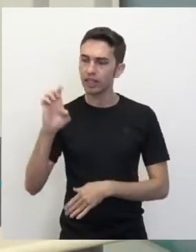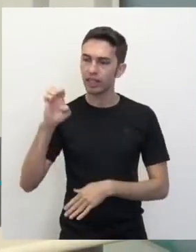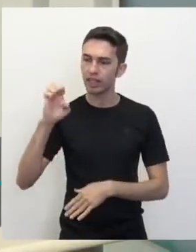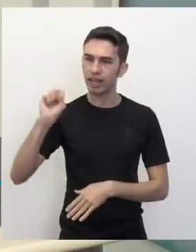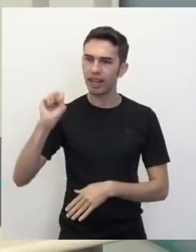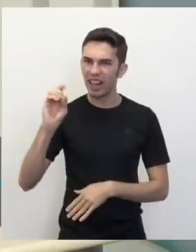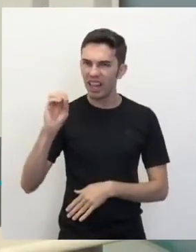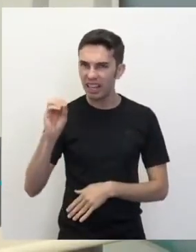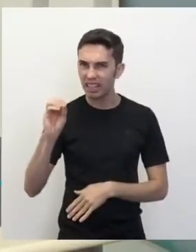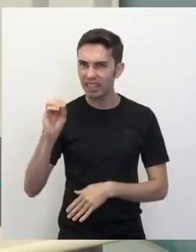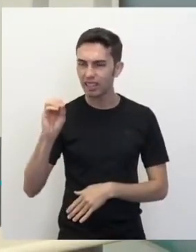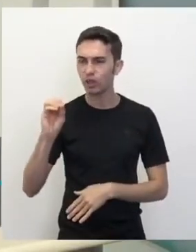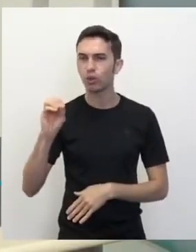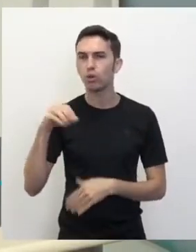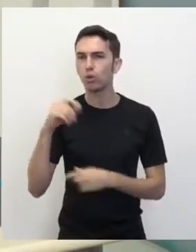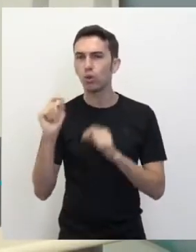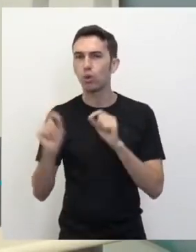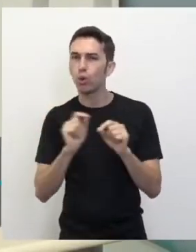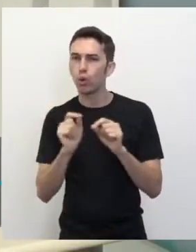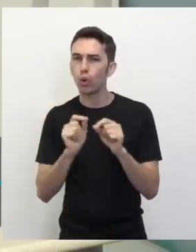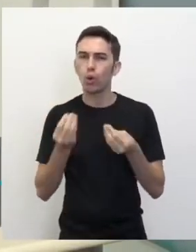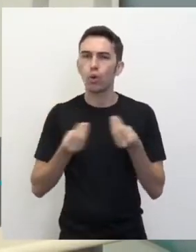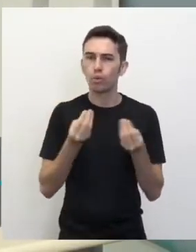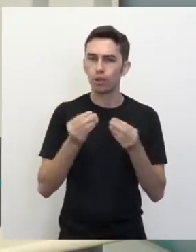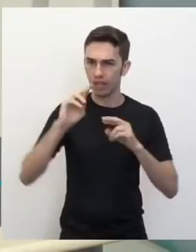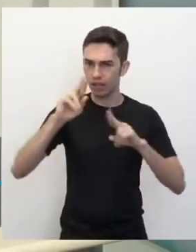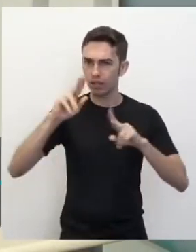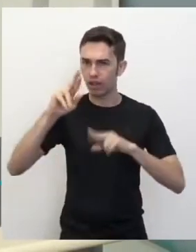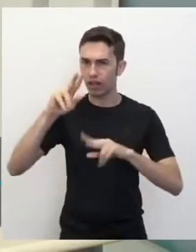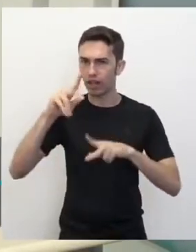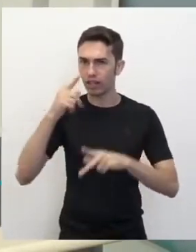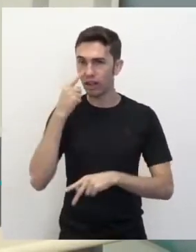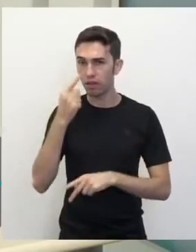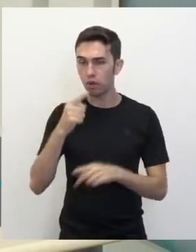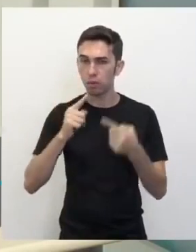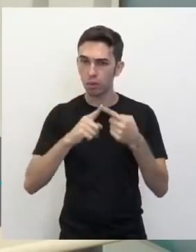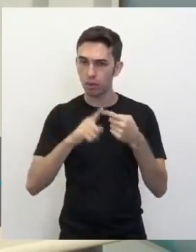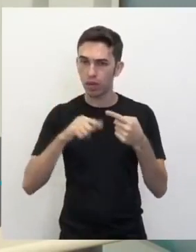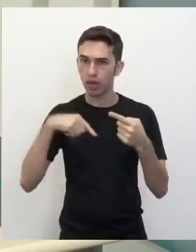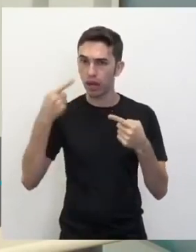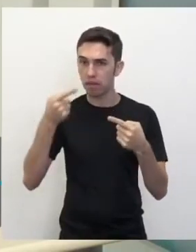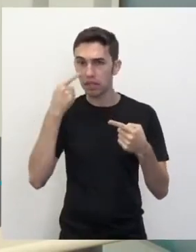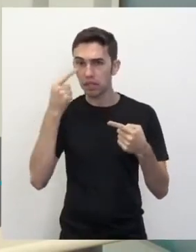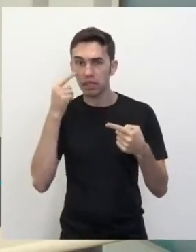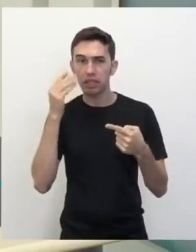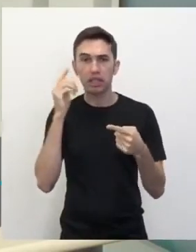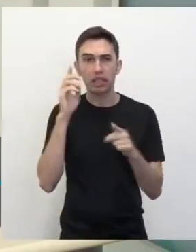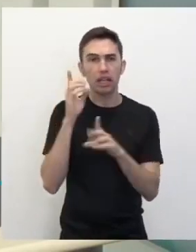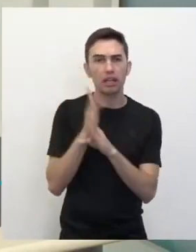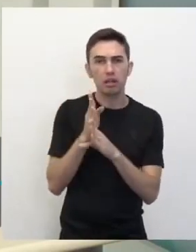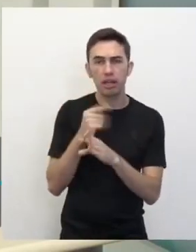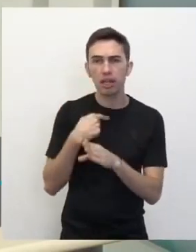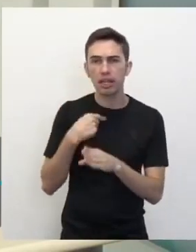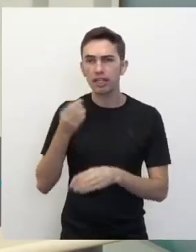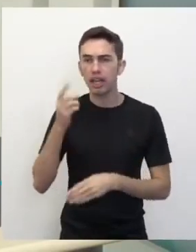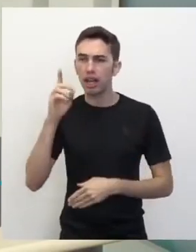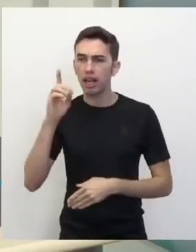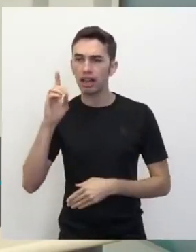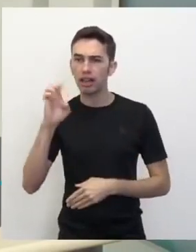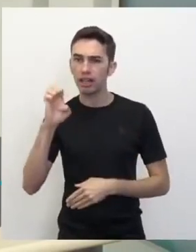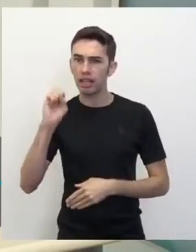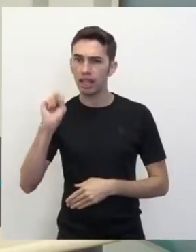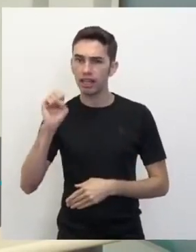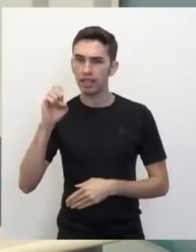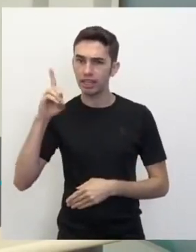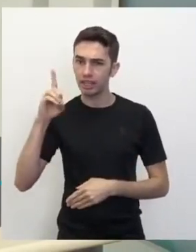dois estilos de música diferentes. Vou passar o primeiro, espero que vocês gostem e vejam se a densidade é longa, é forte